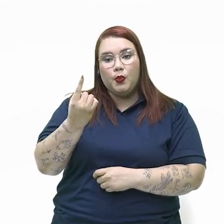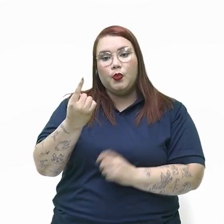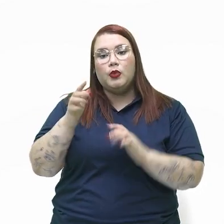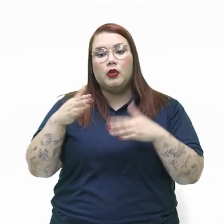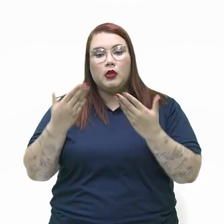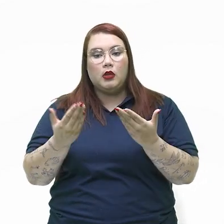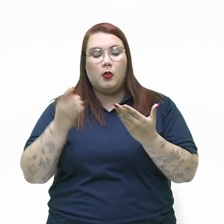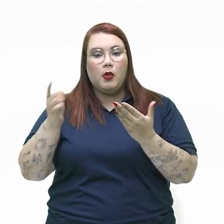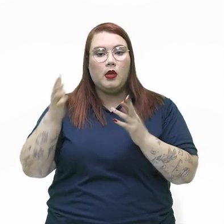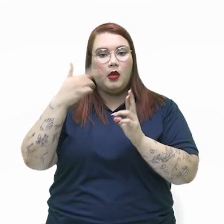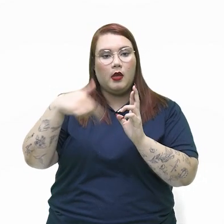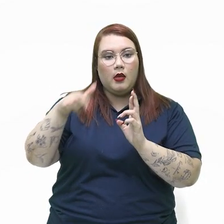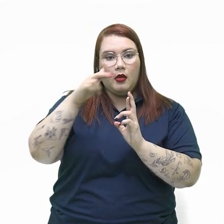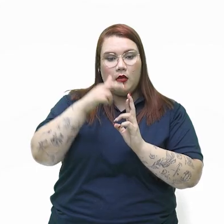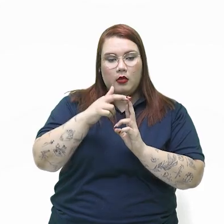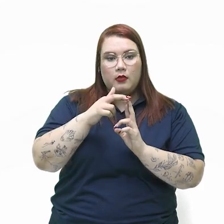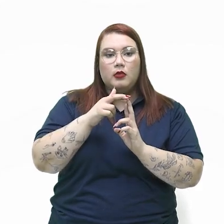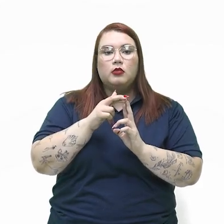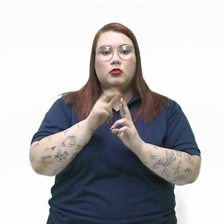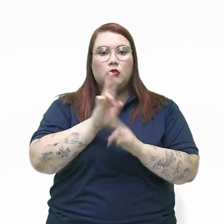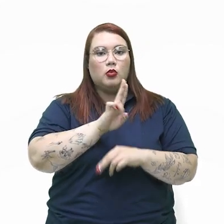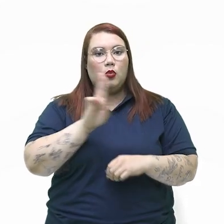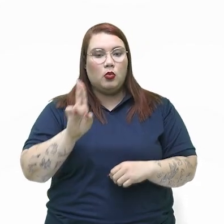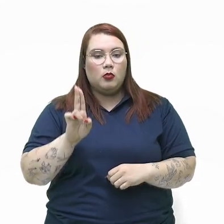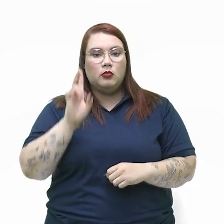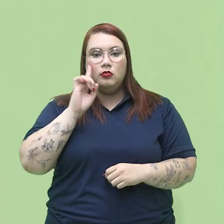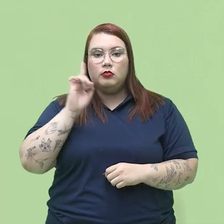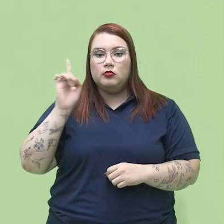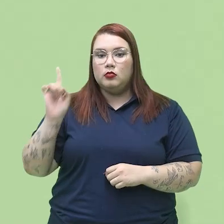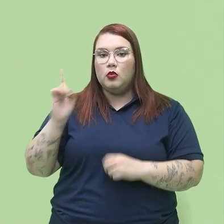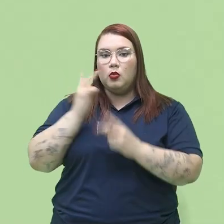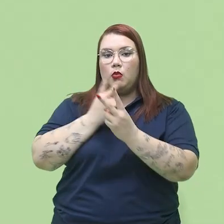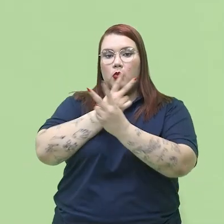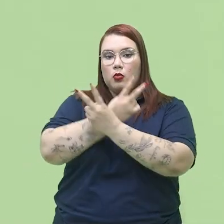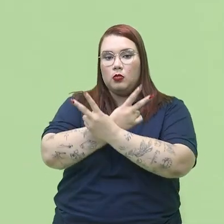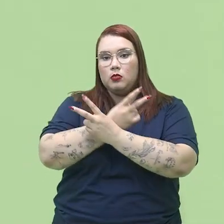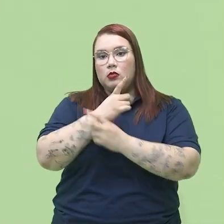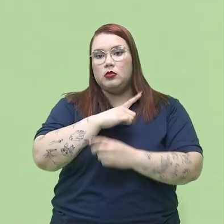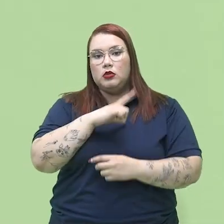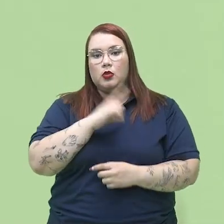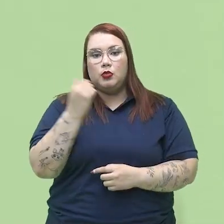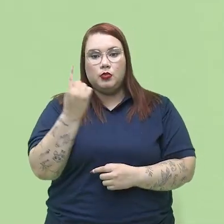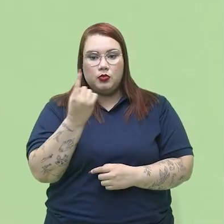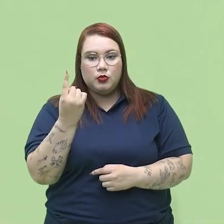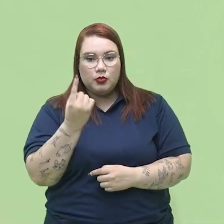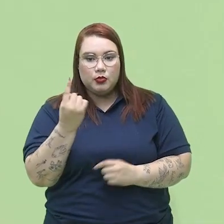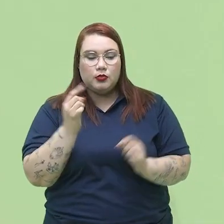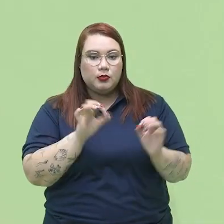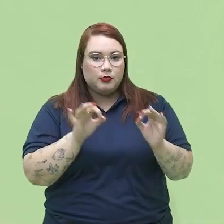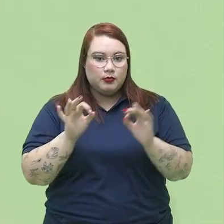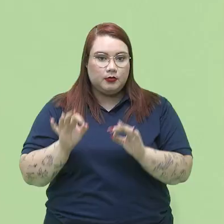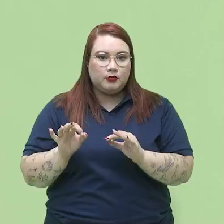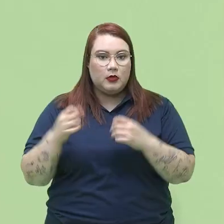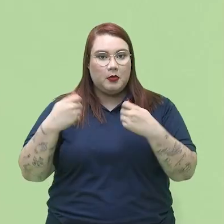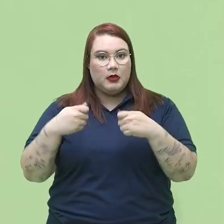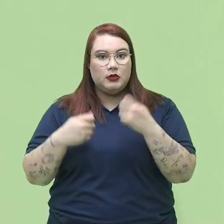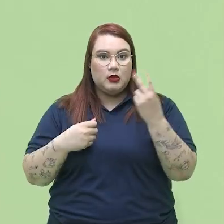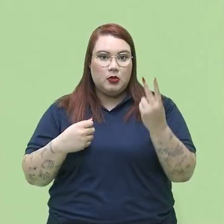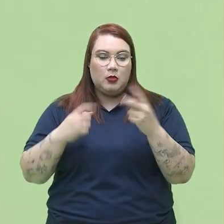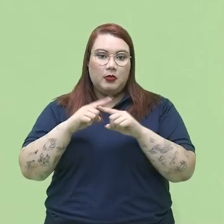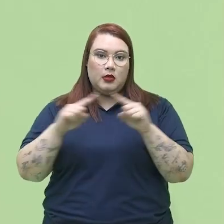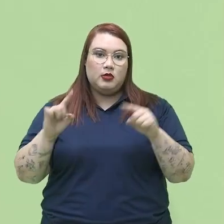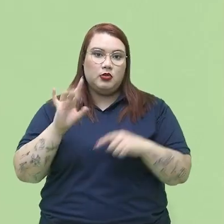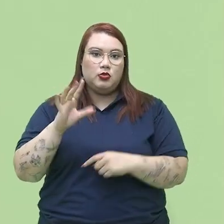anomalia está identificada aí neste cromossomo, né, que está sozinho. Nesse caso, deveria ser um par de